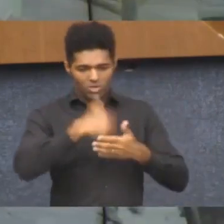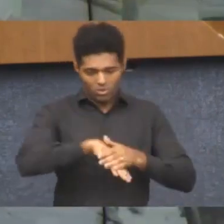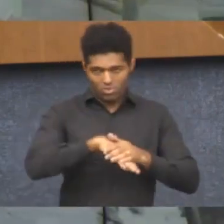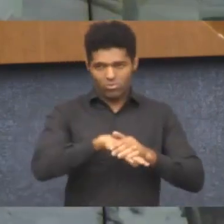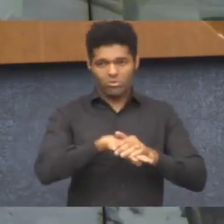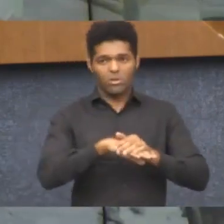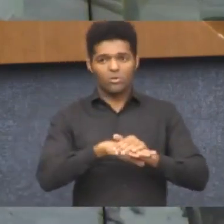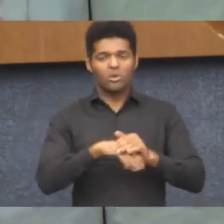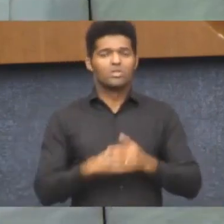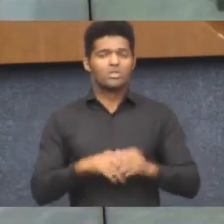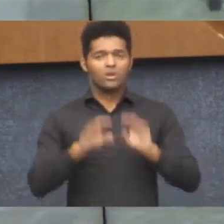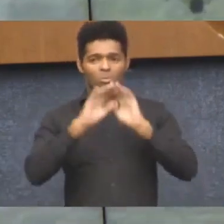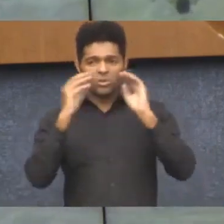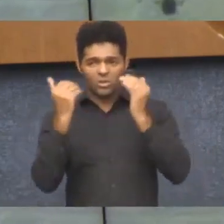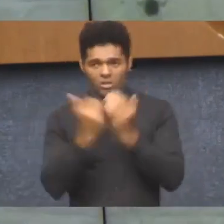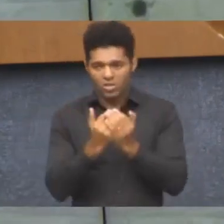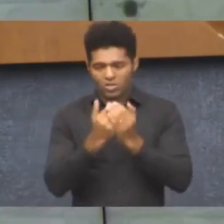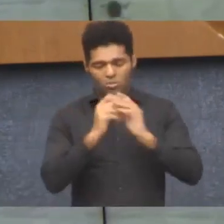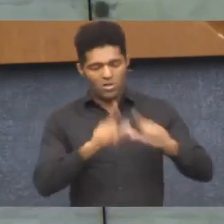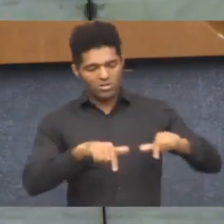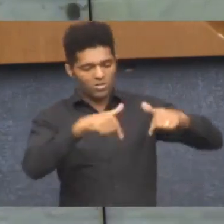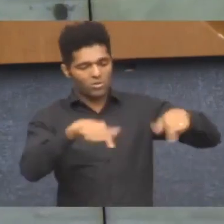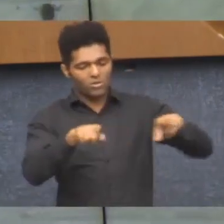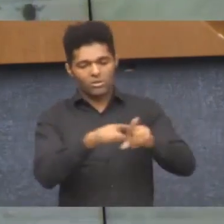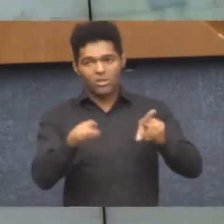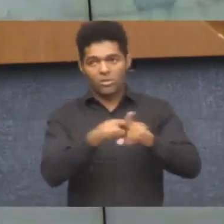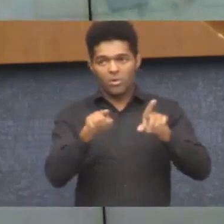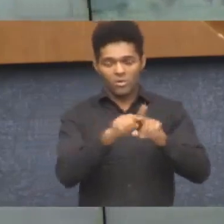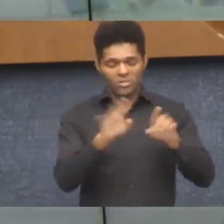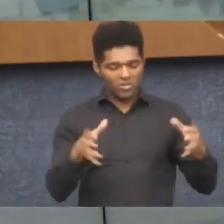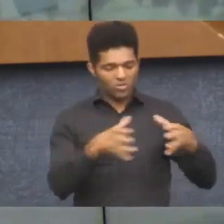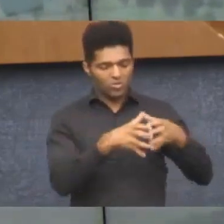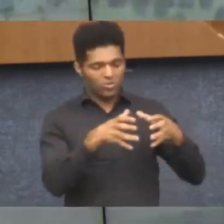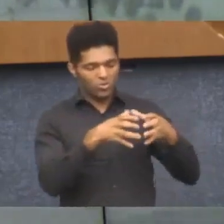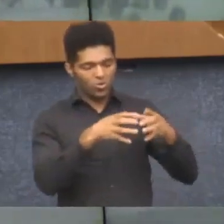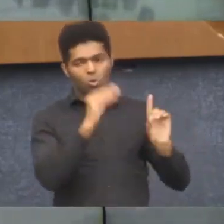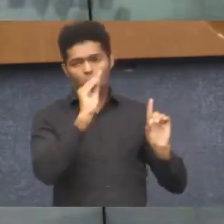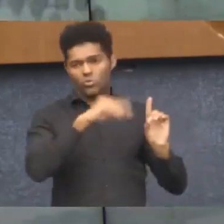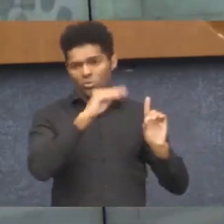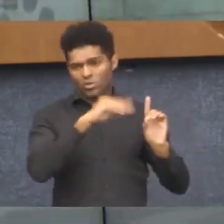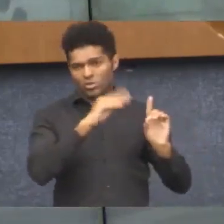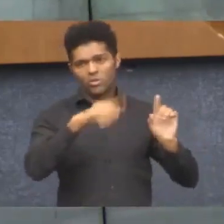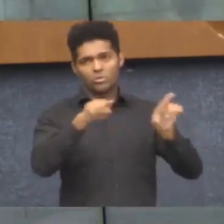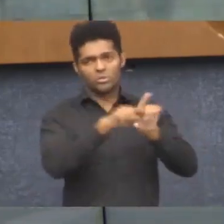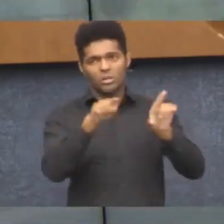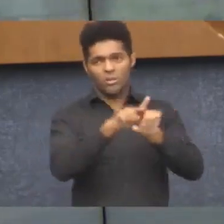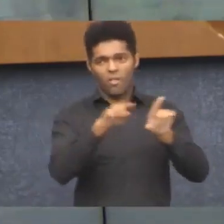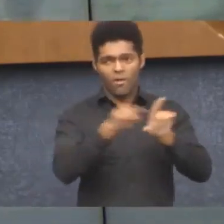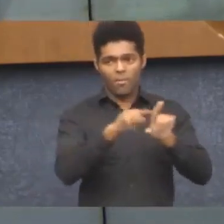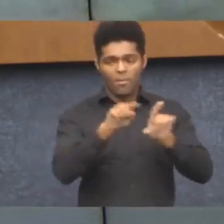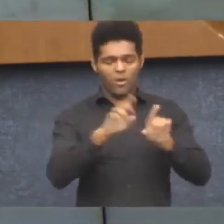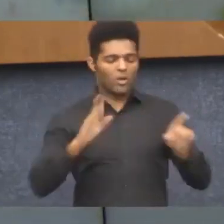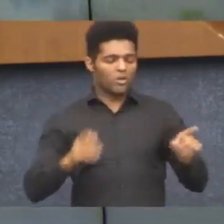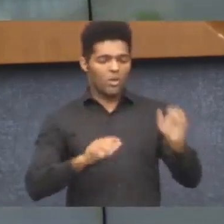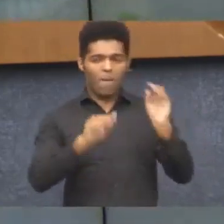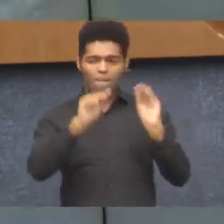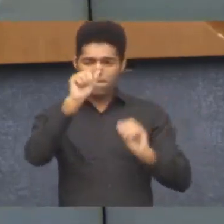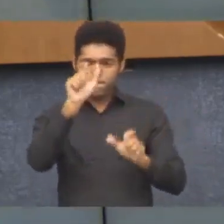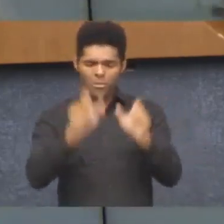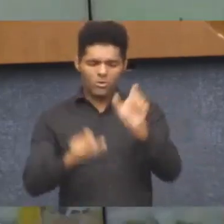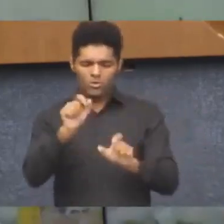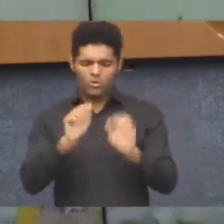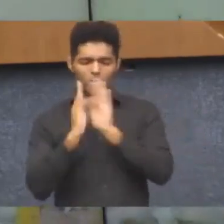também uma atuação interessante quando a gente fala de grupos vulnerabilizados, de pessoas transgênero, que a gente também faz um